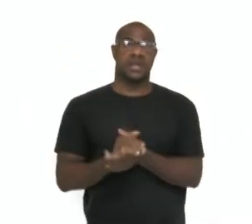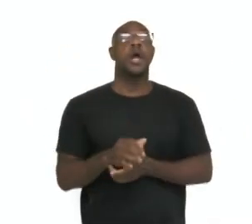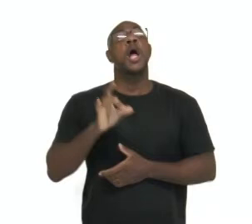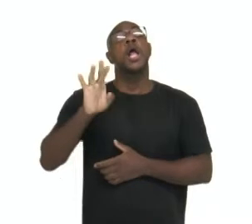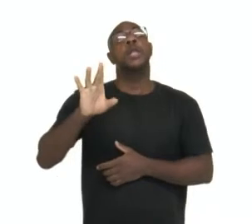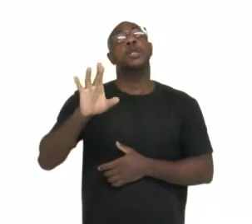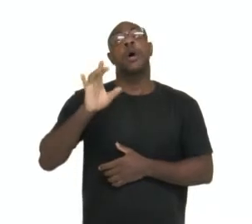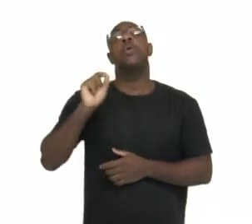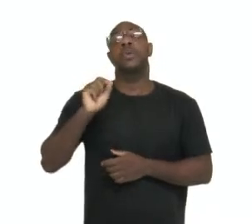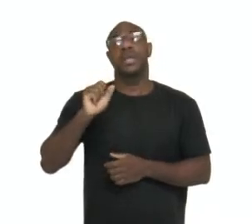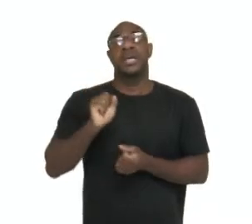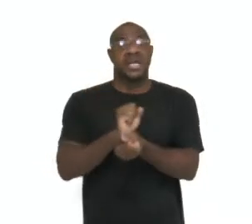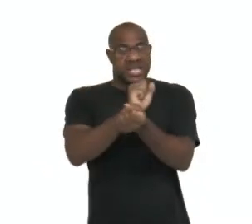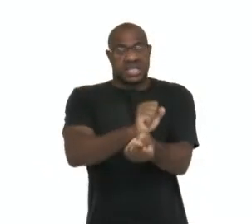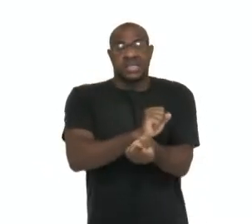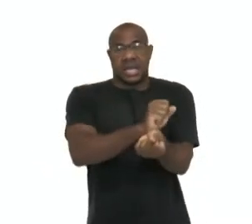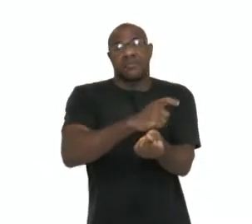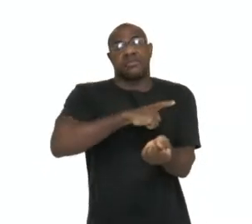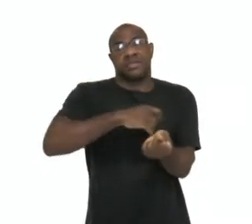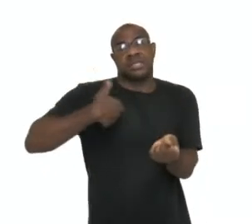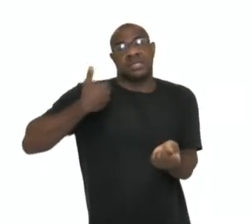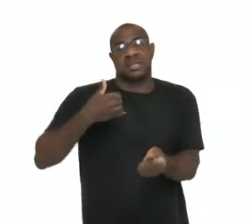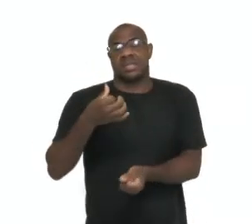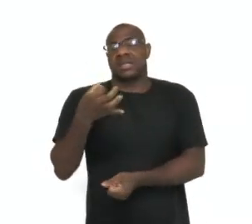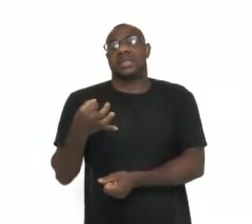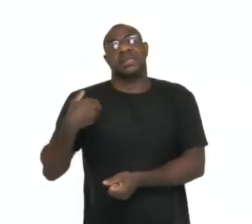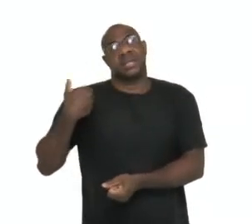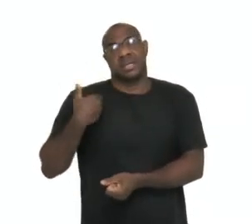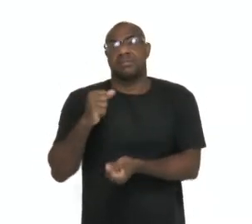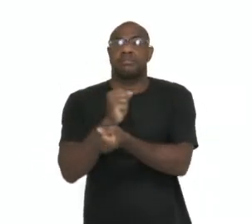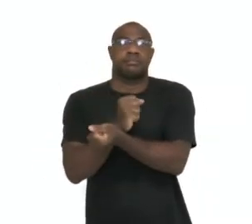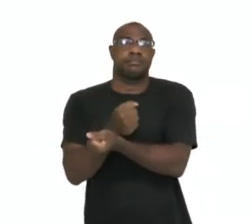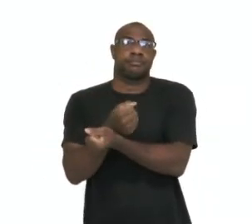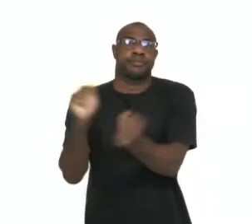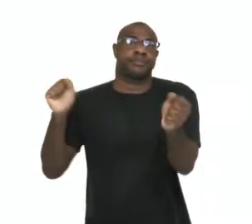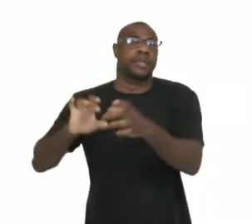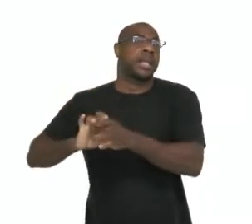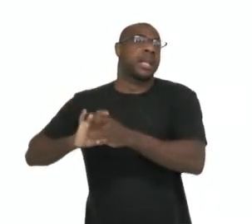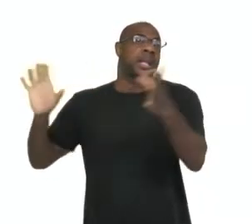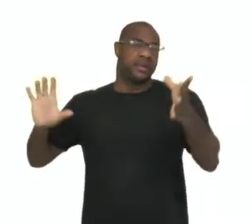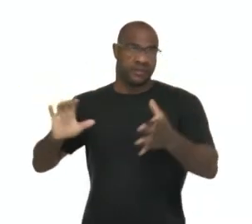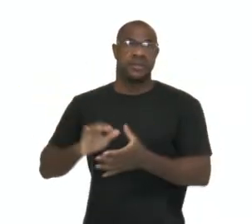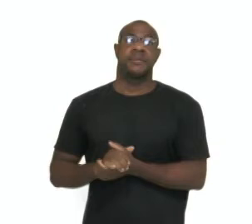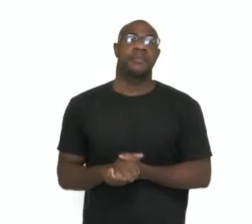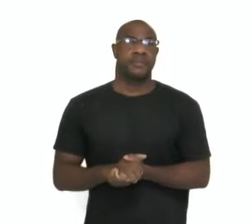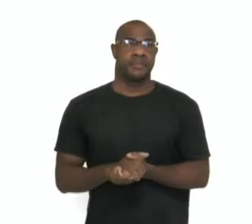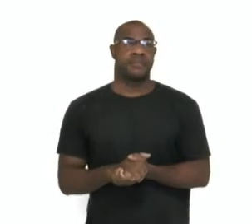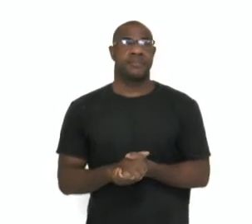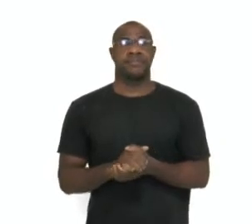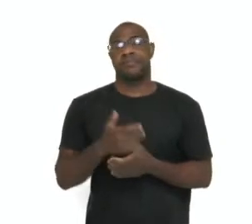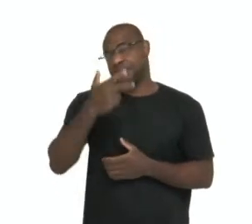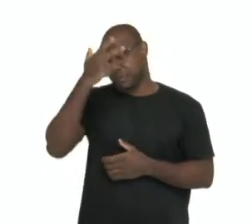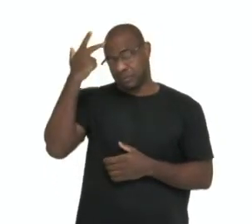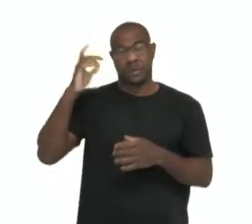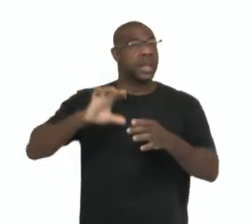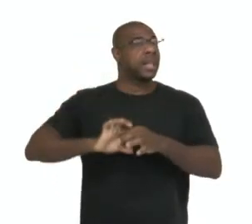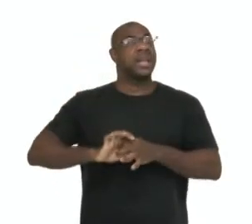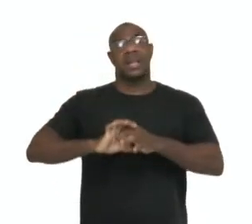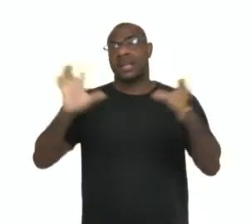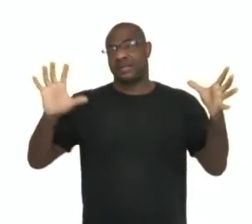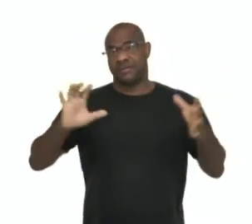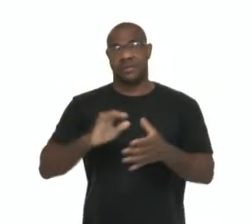Então, todo escravizado a partir dos 60 anos de idade seria considerado uma pessoa